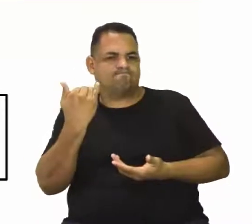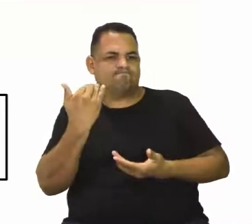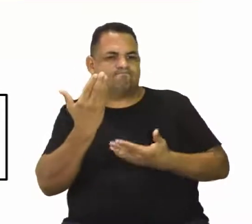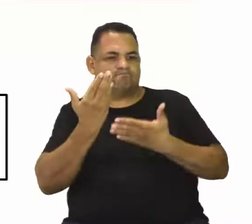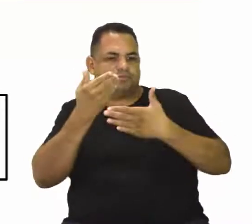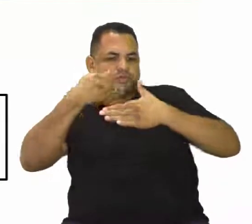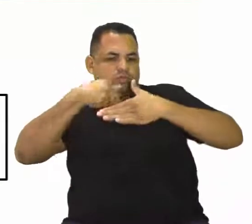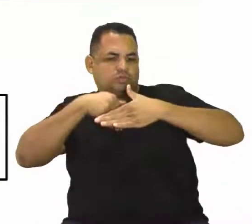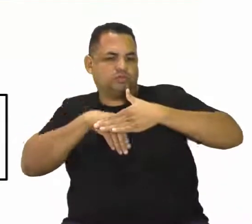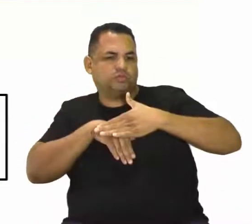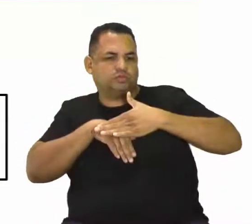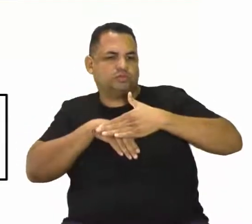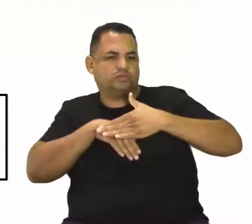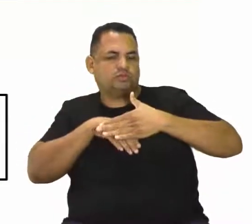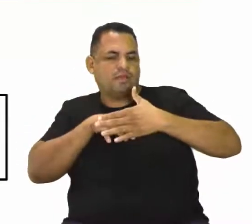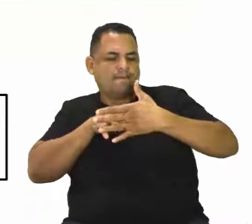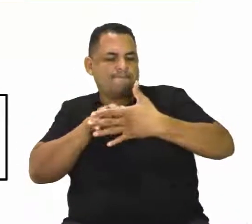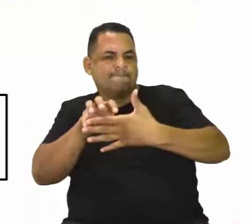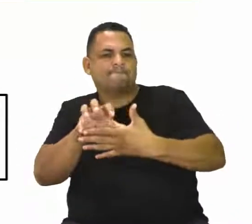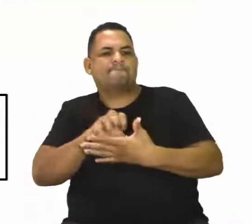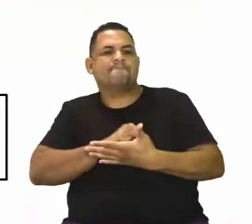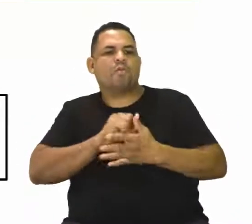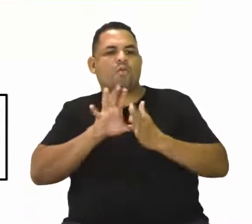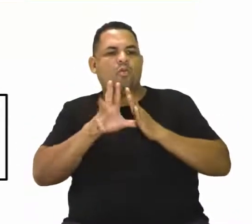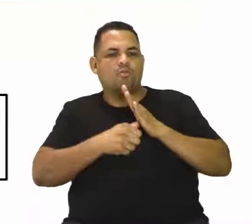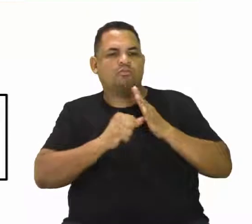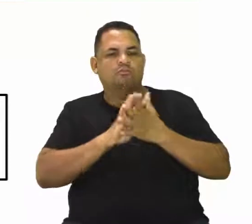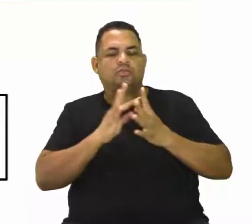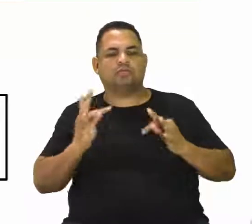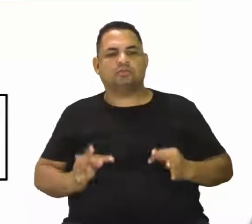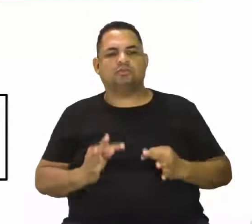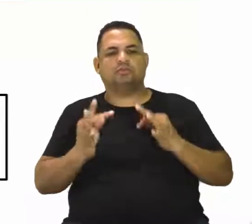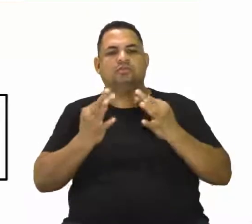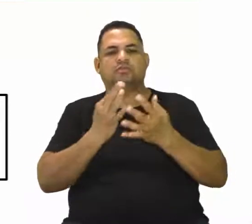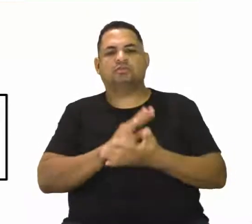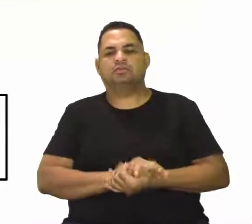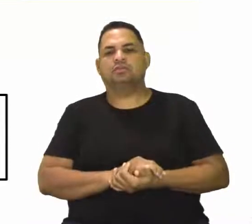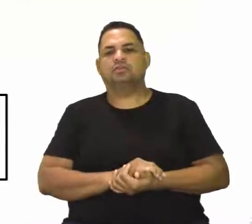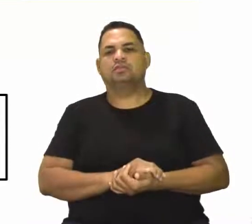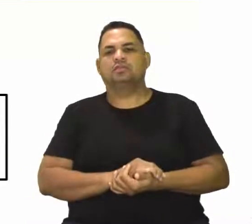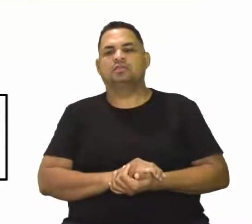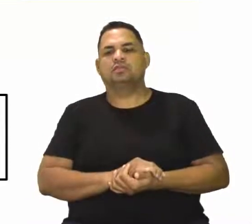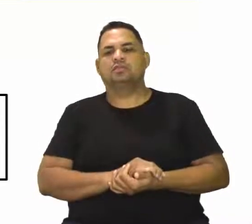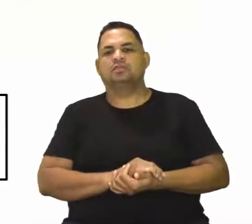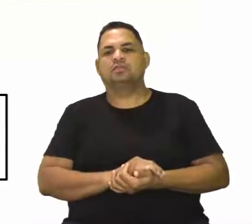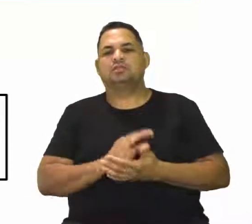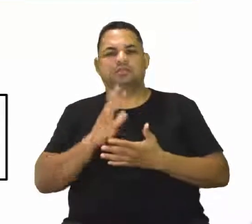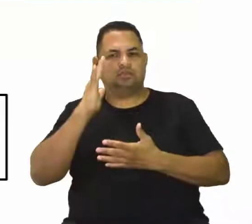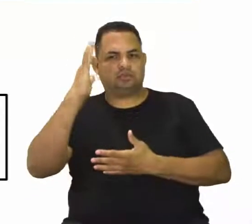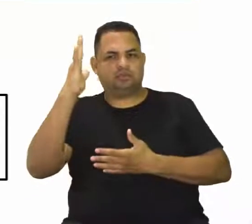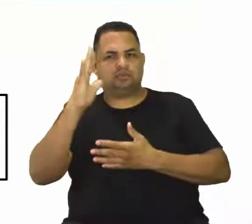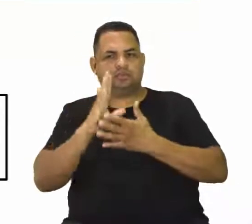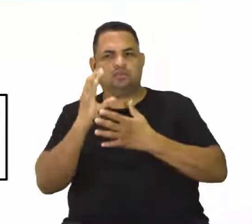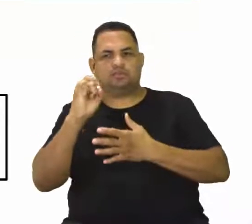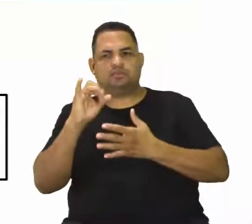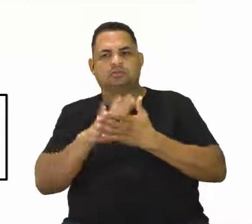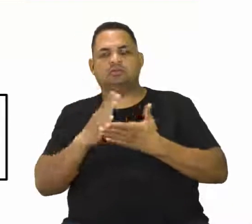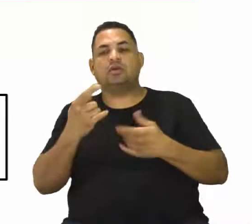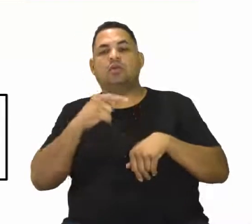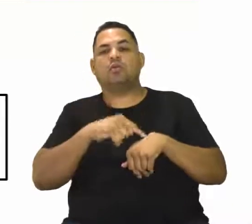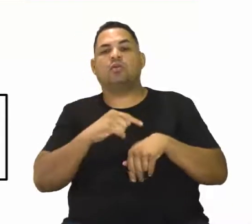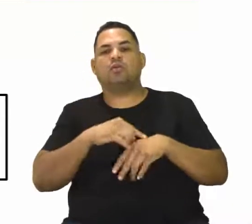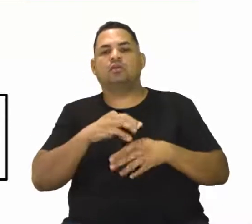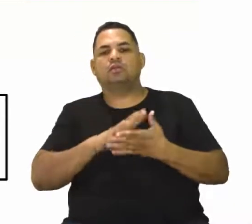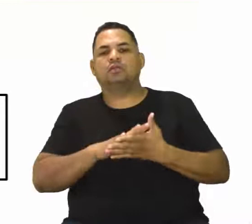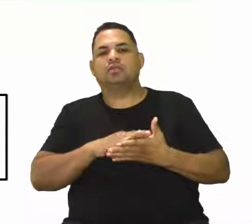super essa tecnologia roubo etc teorias da conspiração estão bastante presentes